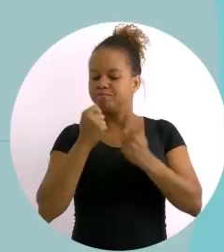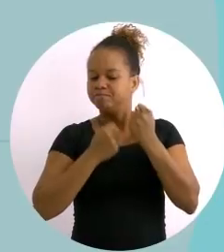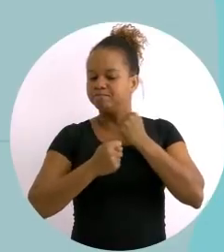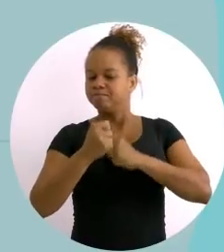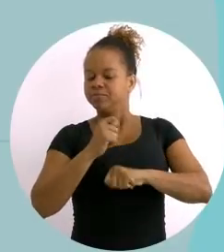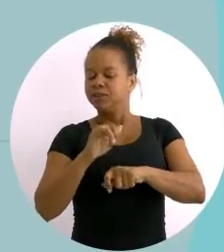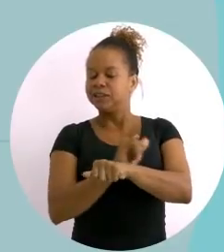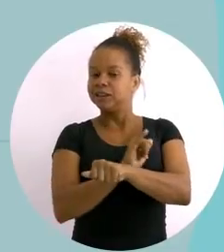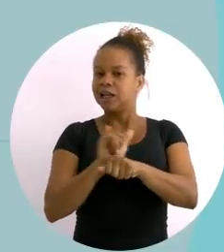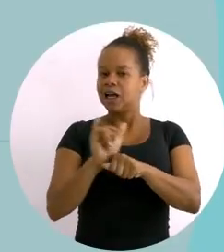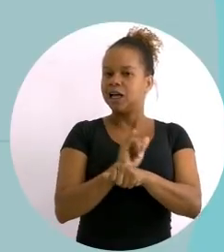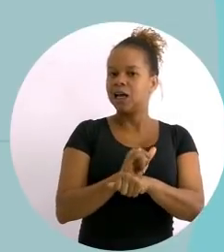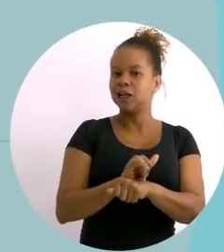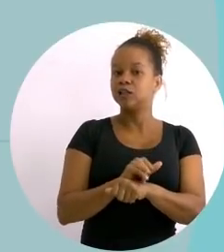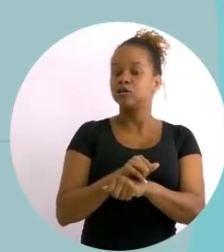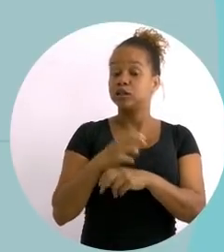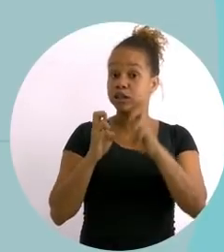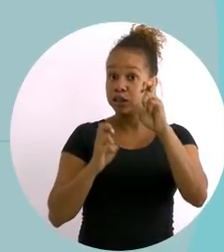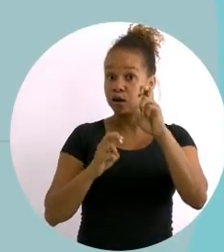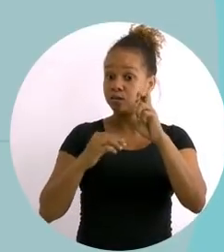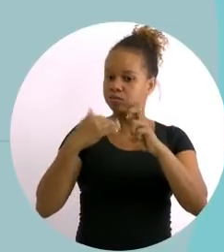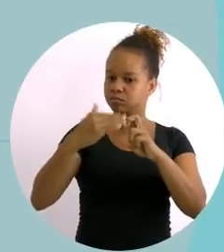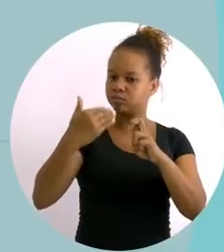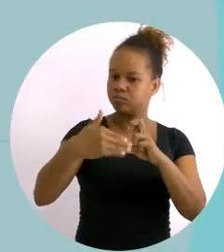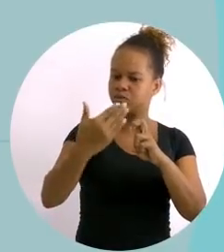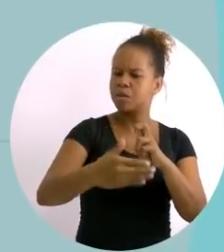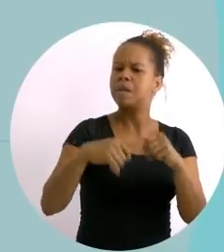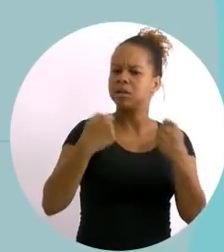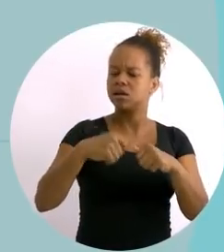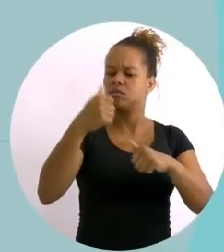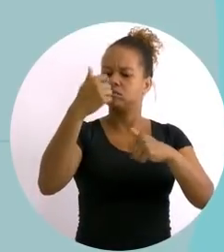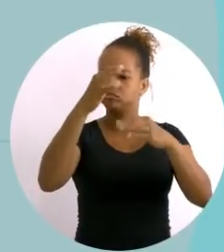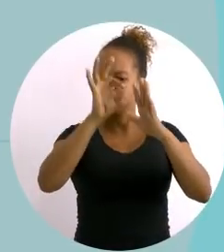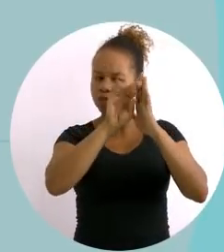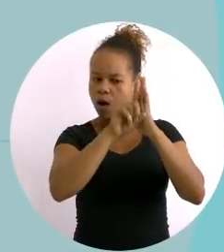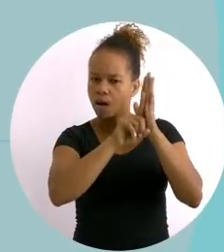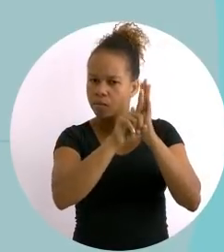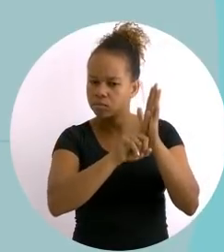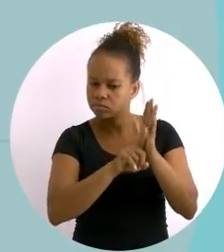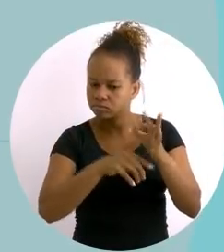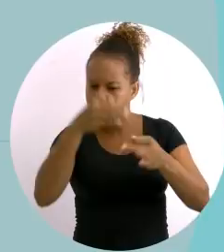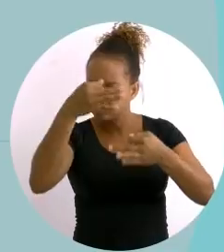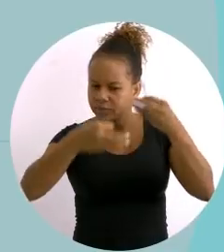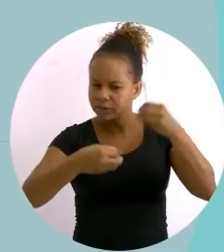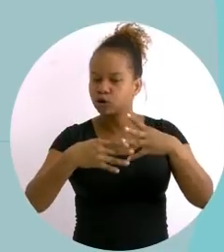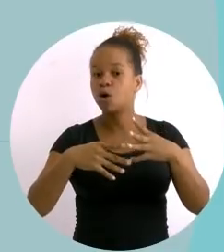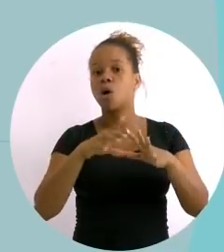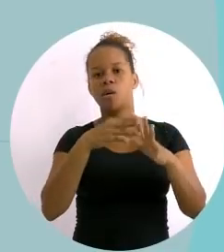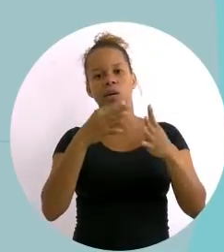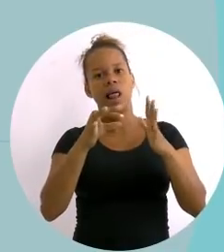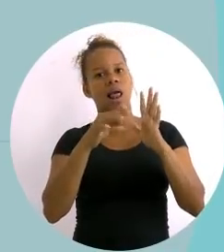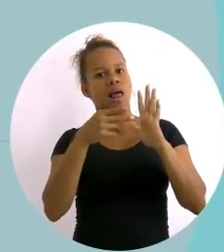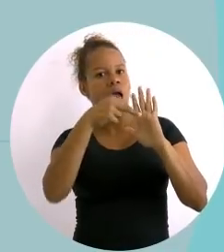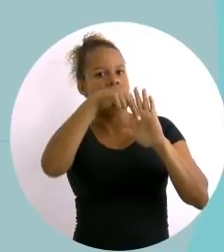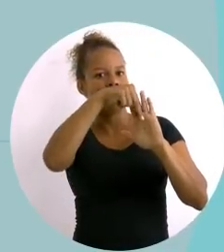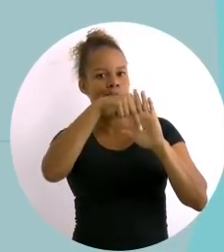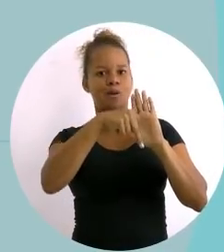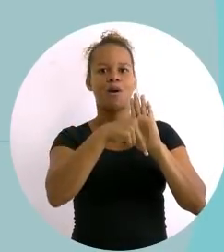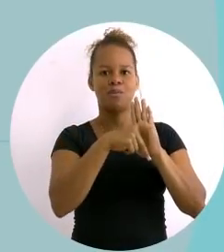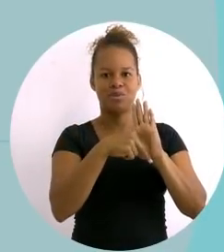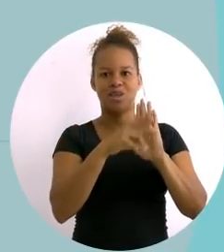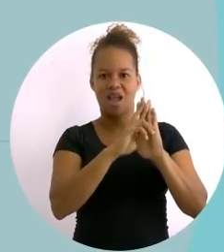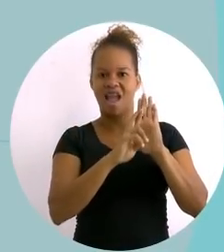nossa estratégia. Esses 5 passos, eles devem ser elaborados, obviamente, com uma série de recomendações. O seu caderno